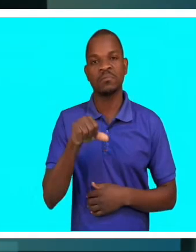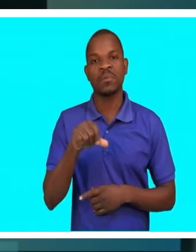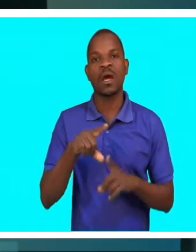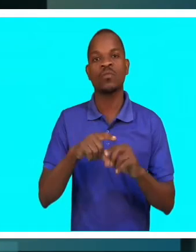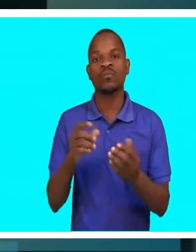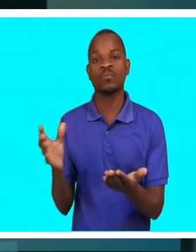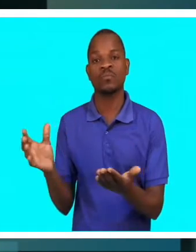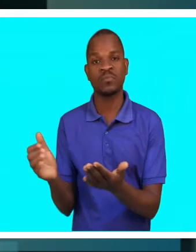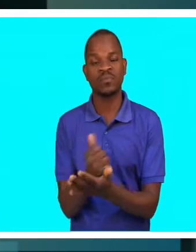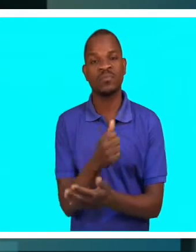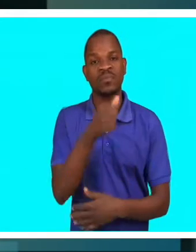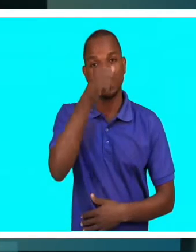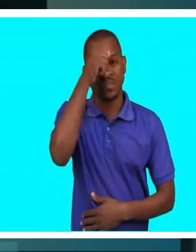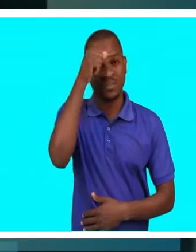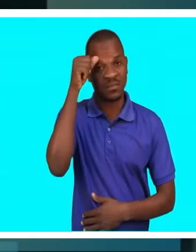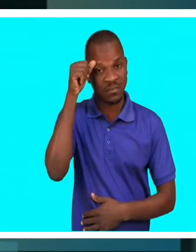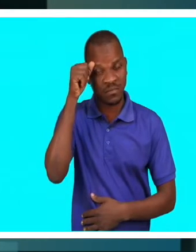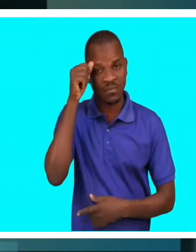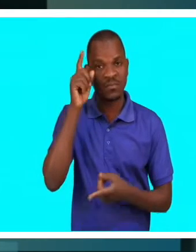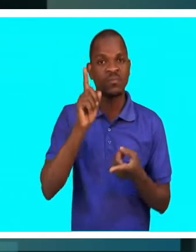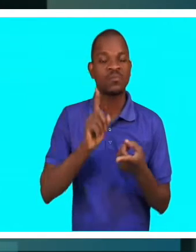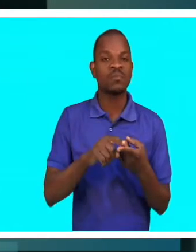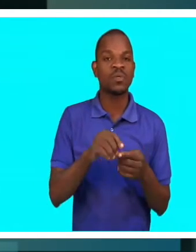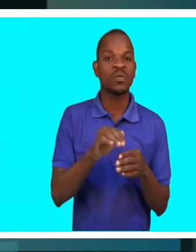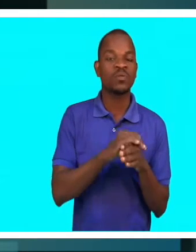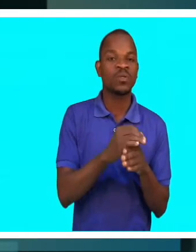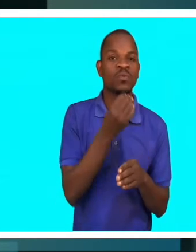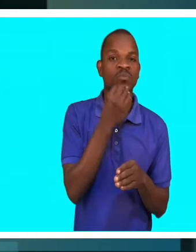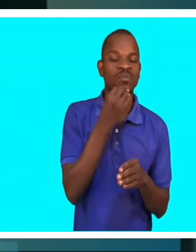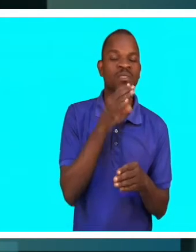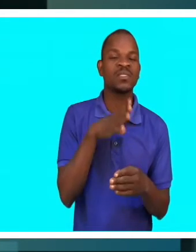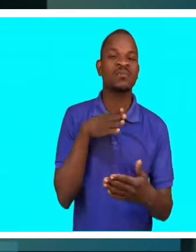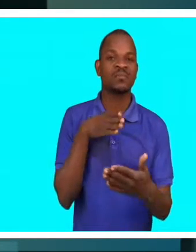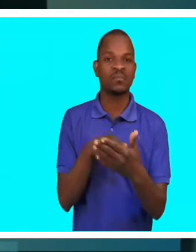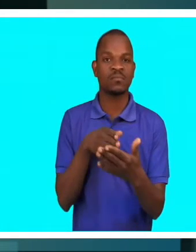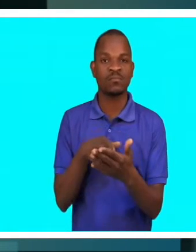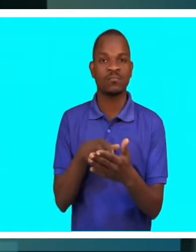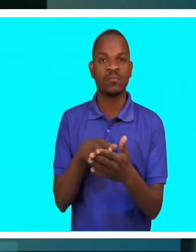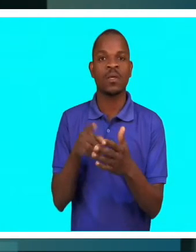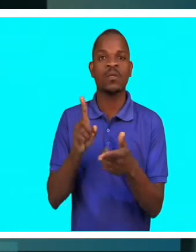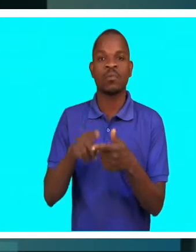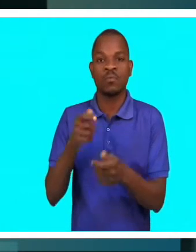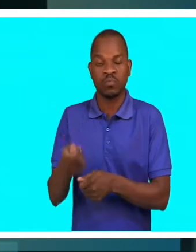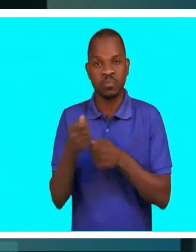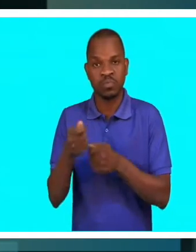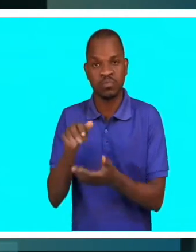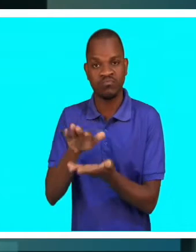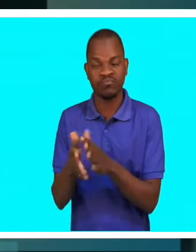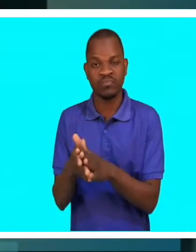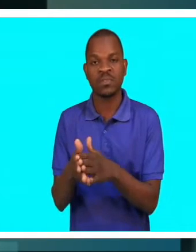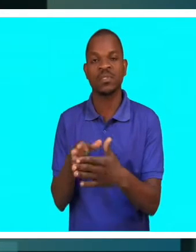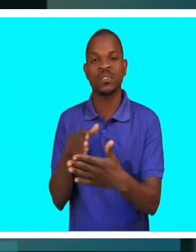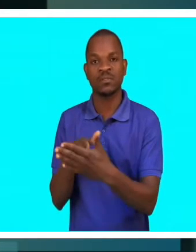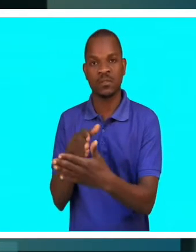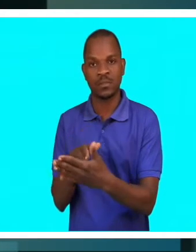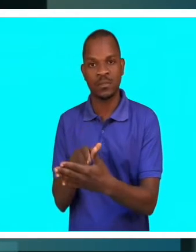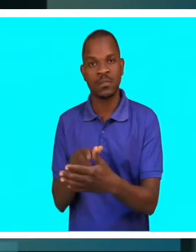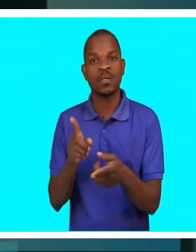disponibilidade, o acesso, o uso e a utilização dos alimentos. Há problemas na produção, em alguns locais.